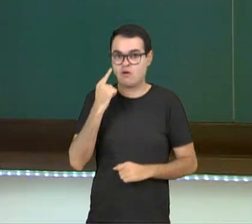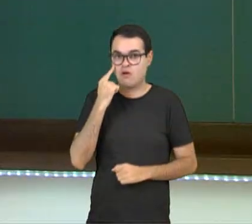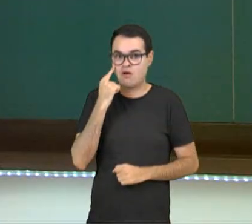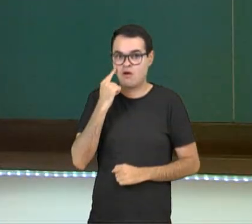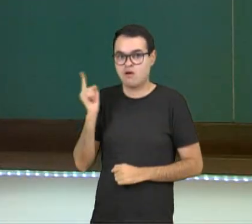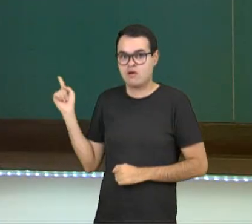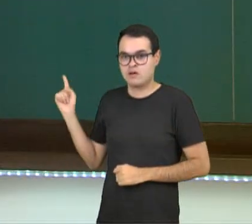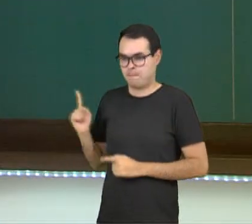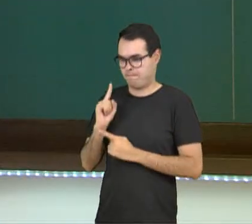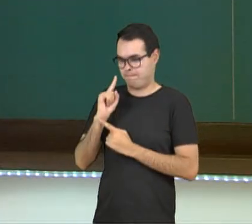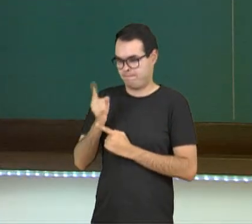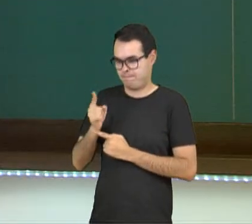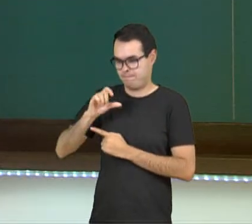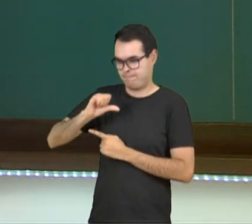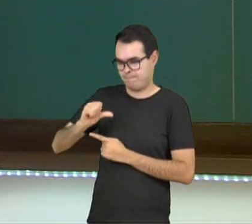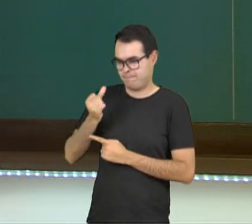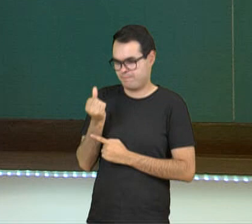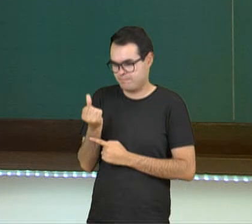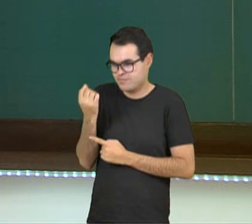atenção, de